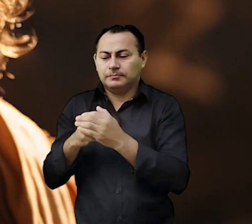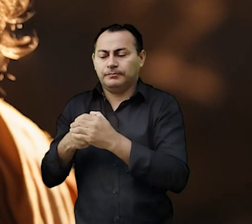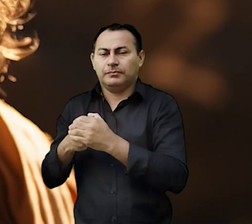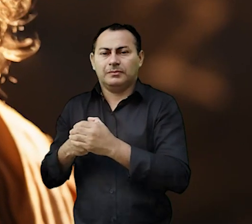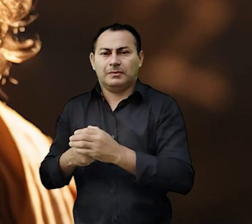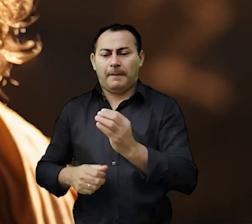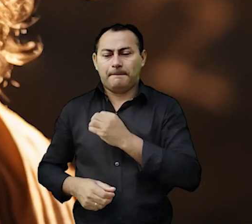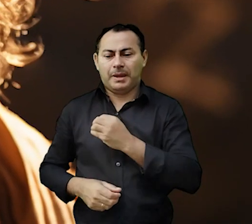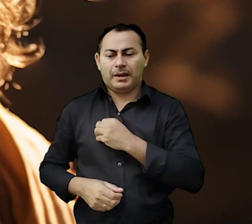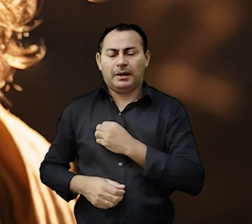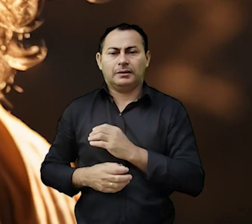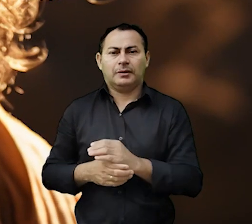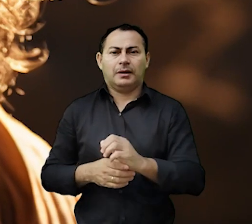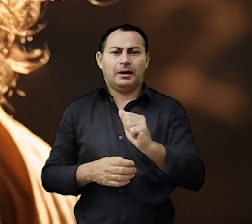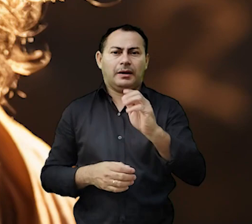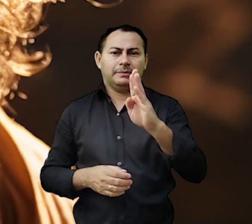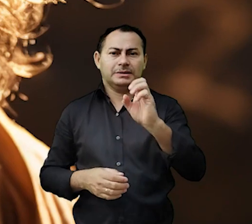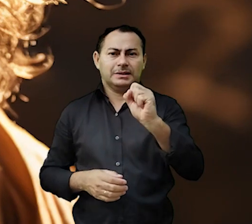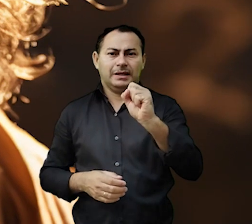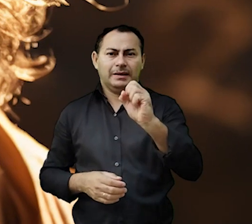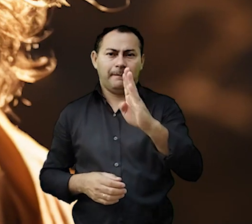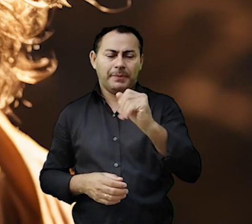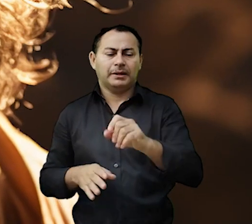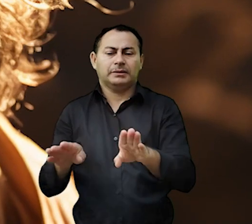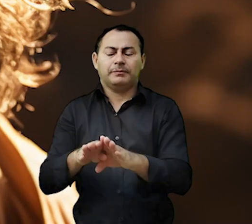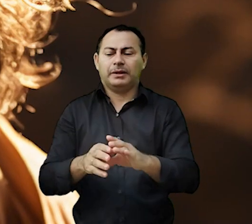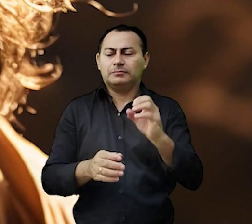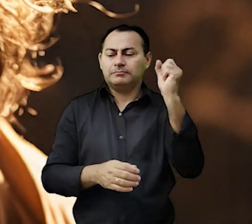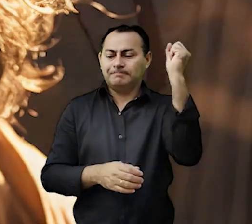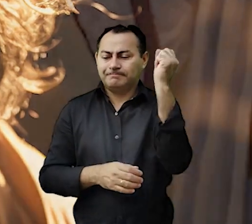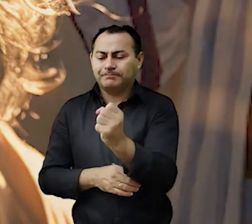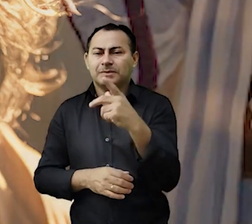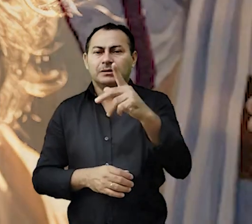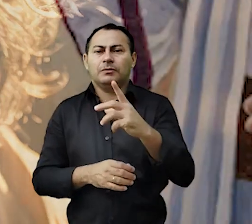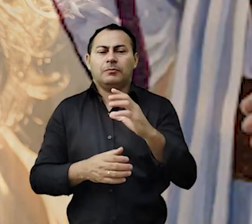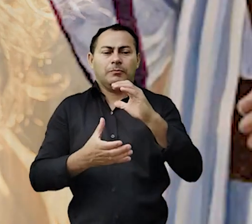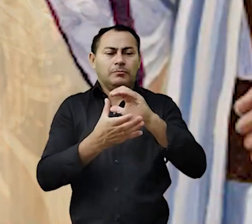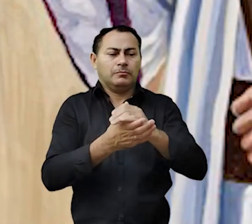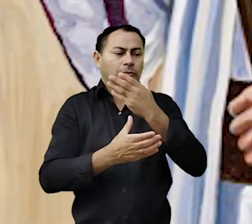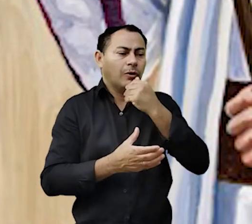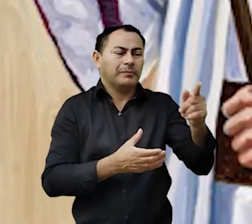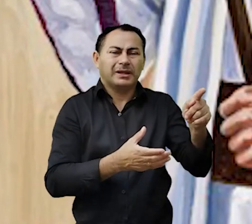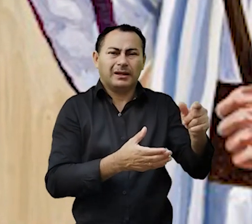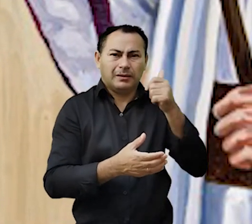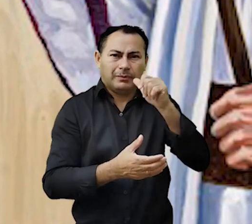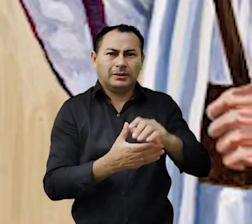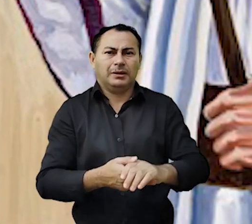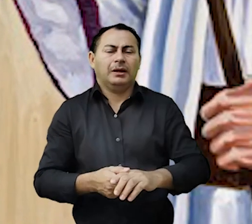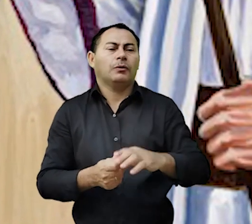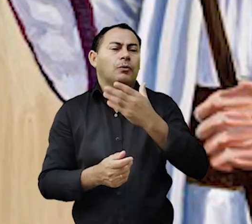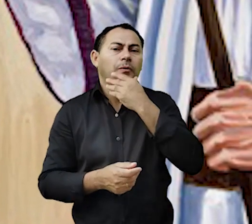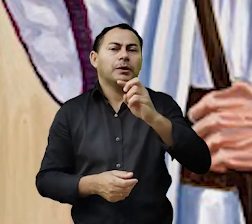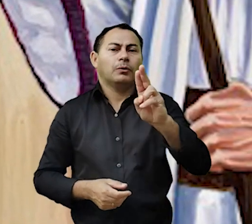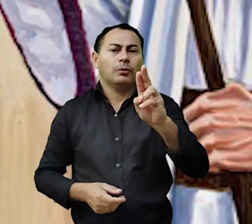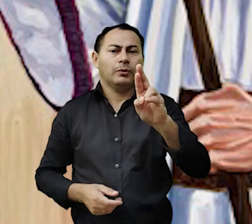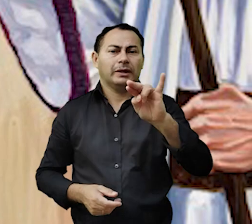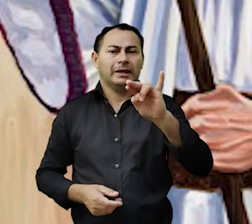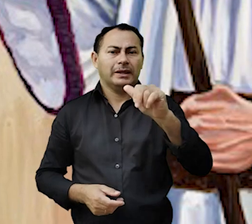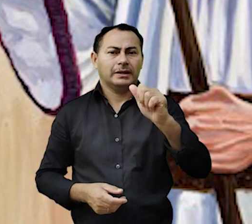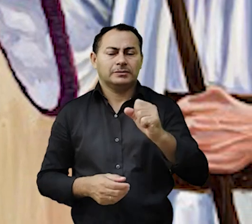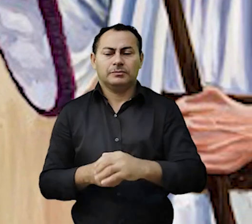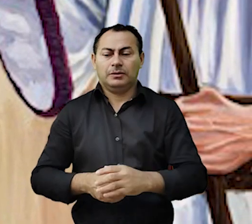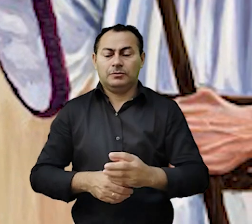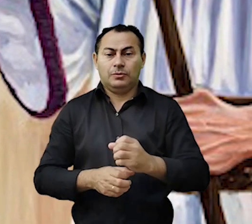o pecado com Batseba e o assassino do marido dela, Urias. Deve ter sido um ano muito difícil para